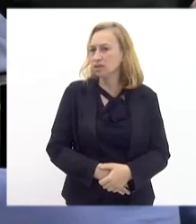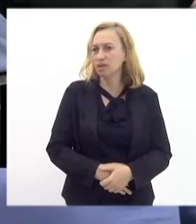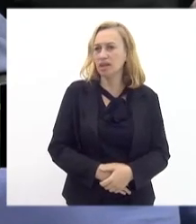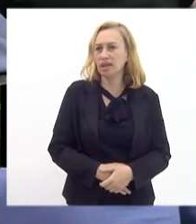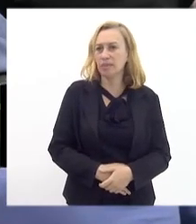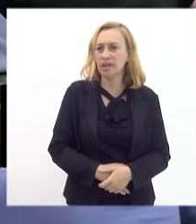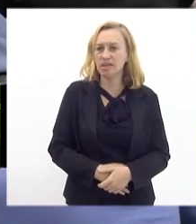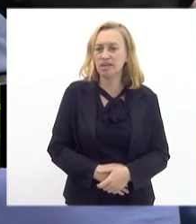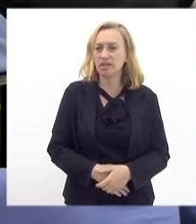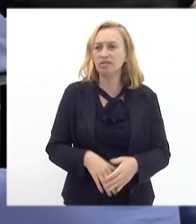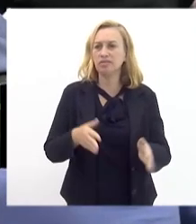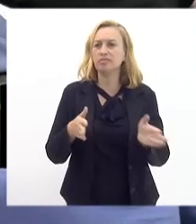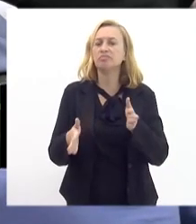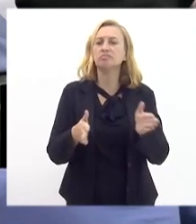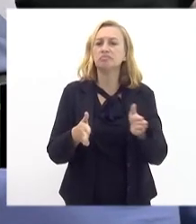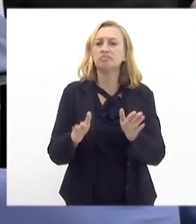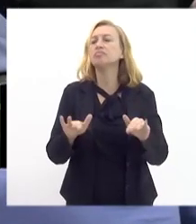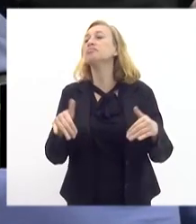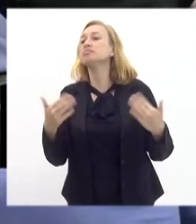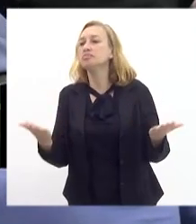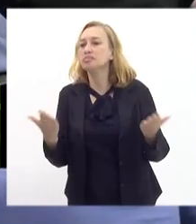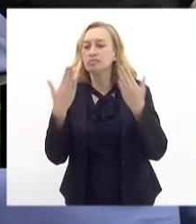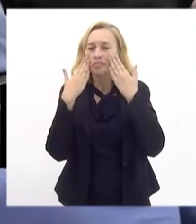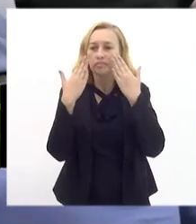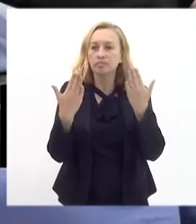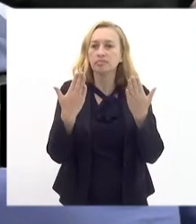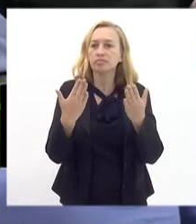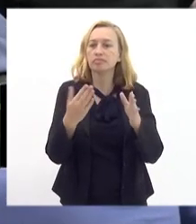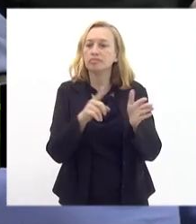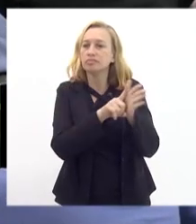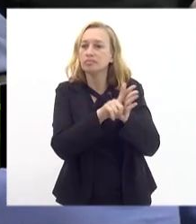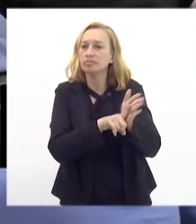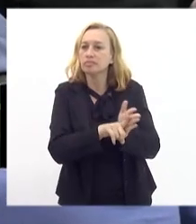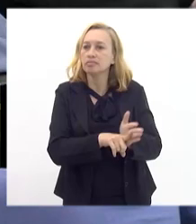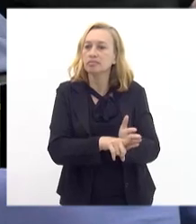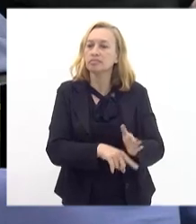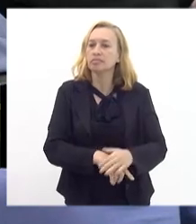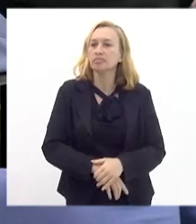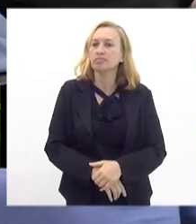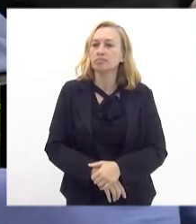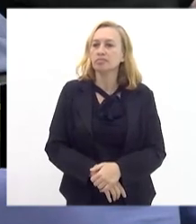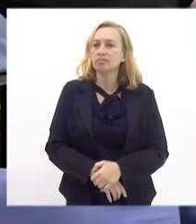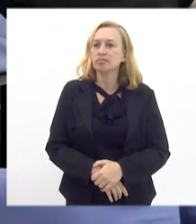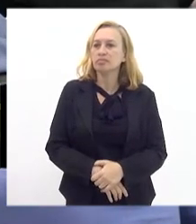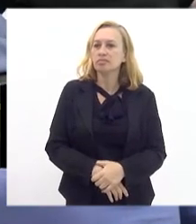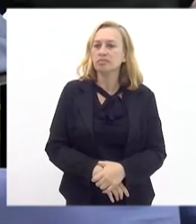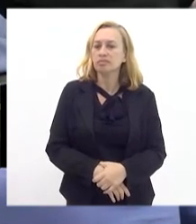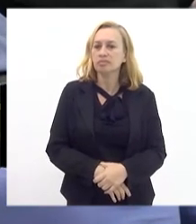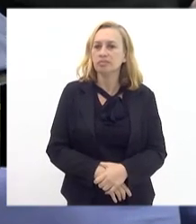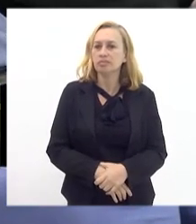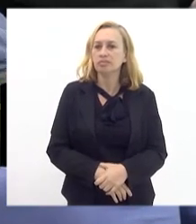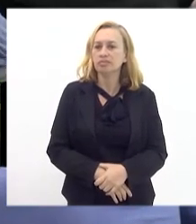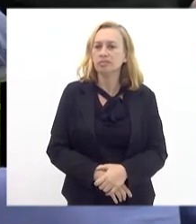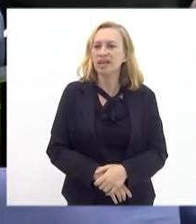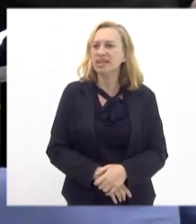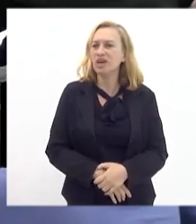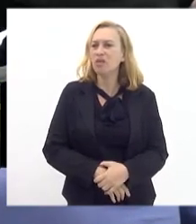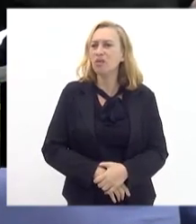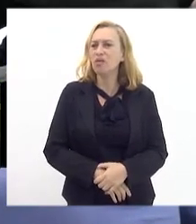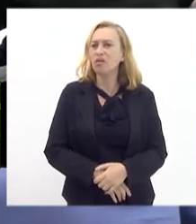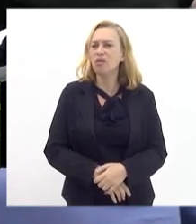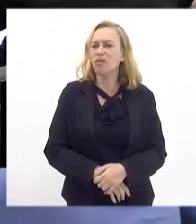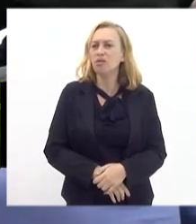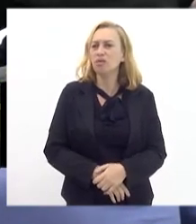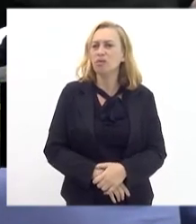que período vai apresentar essa que tá sendo tão rápido fico preocupada a gente tem uma por causa da